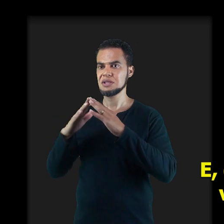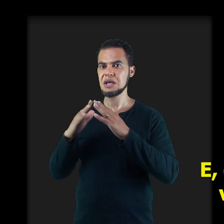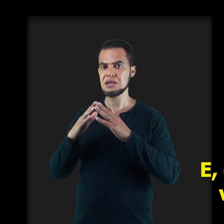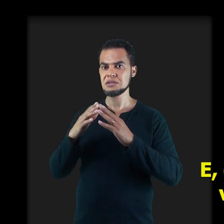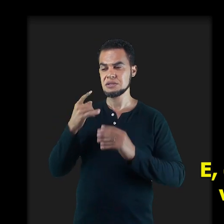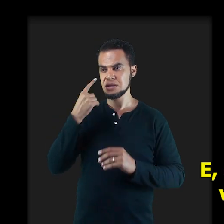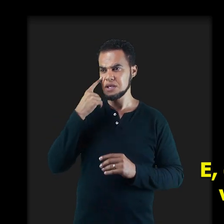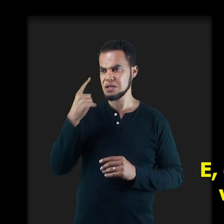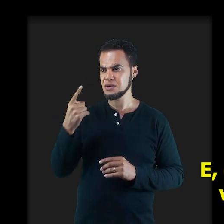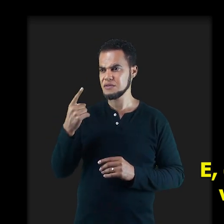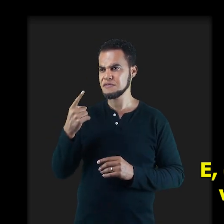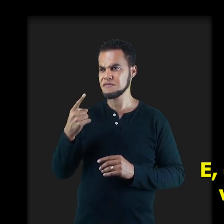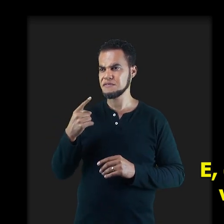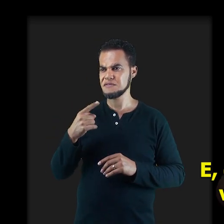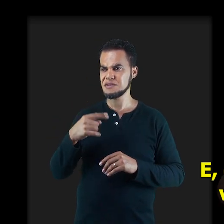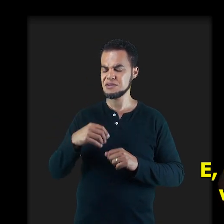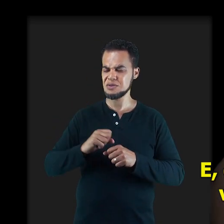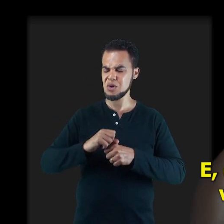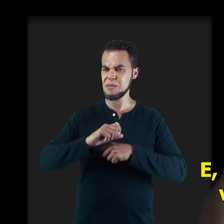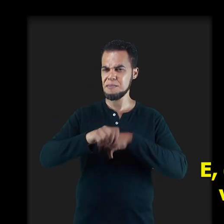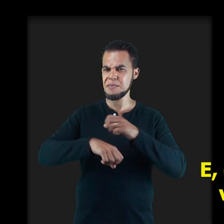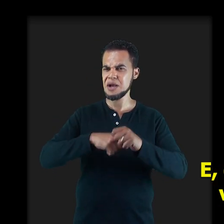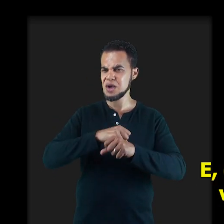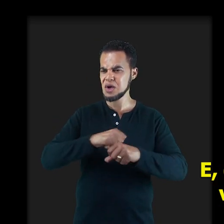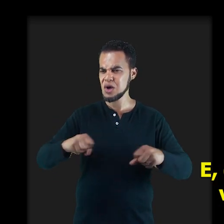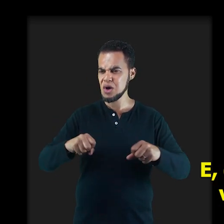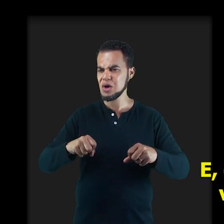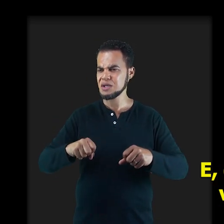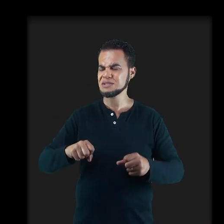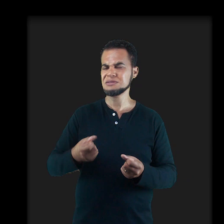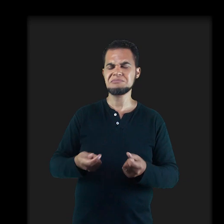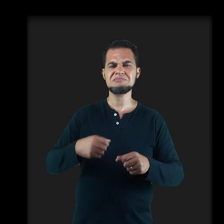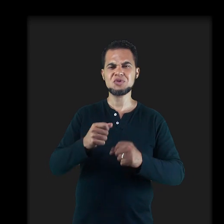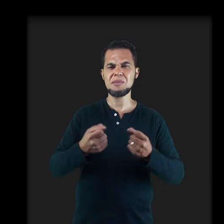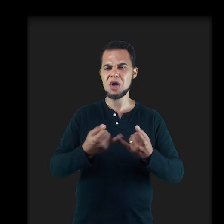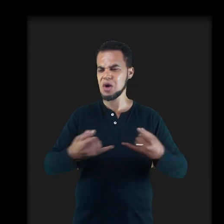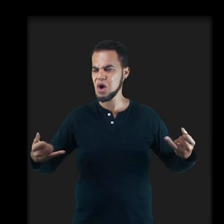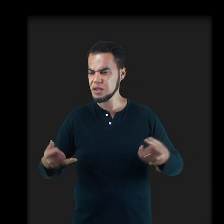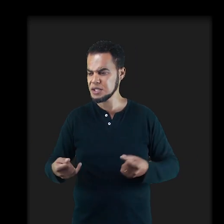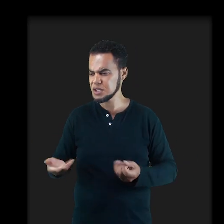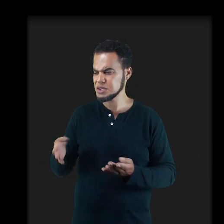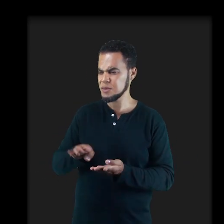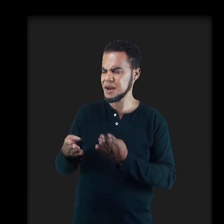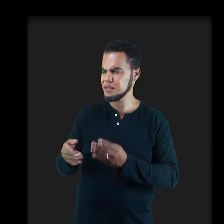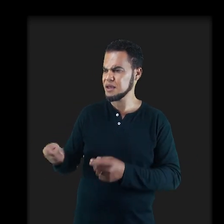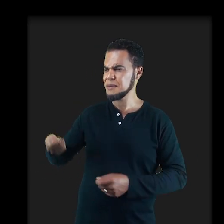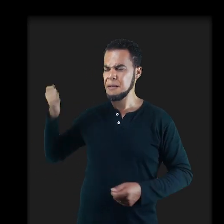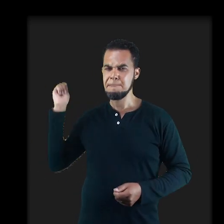cheguei na porta de casa, vi uma corda dobrada várias vezes. E ali eu sabia que eu ia levar uma surra daquela